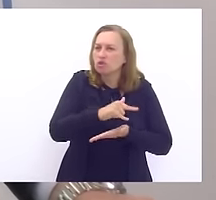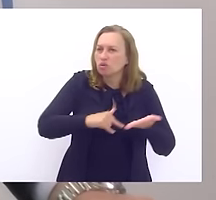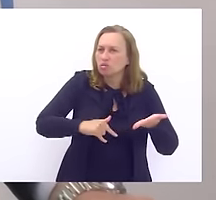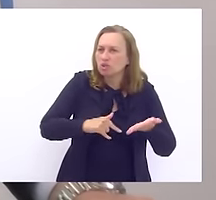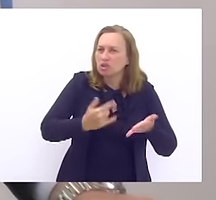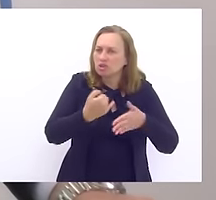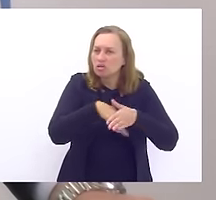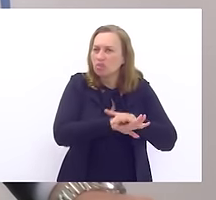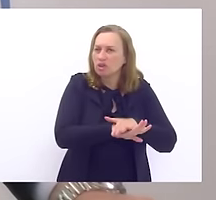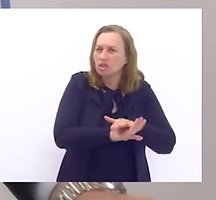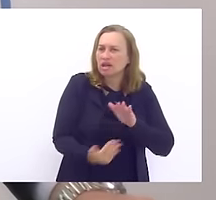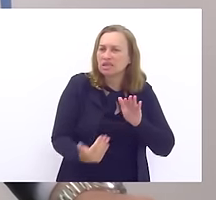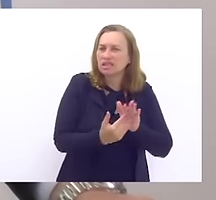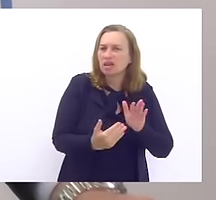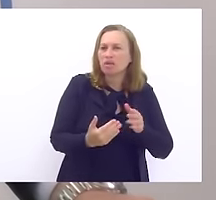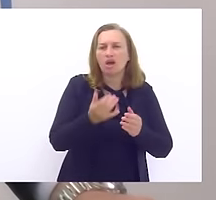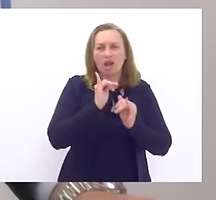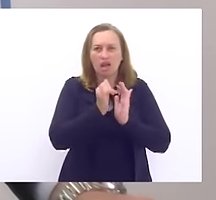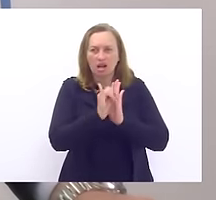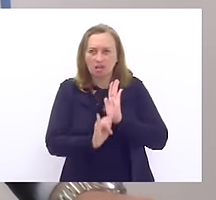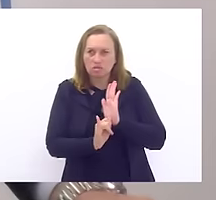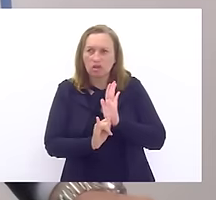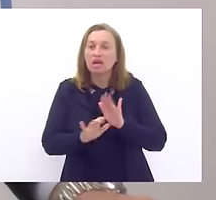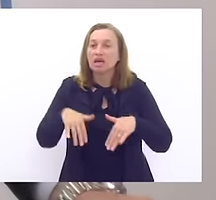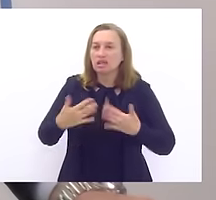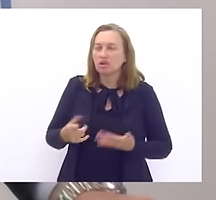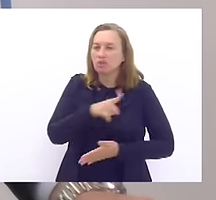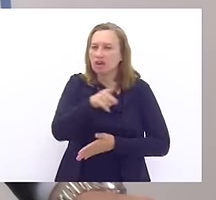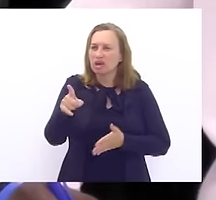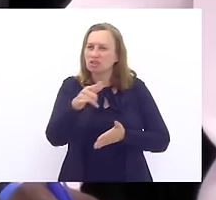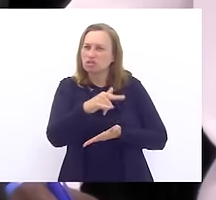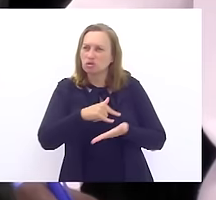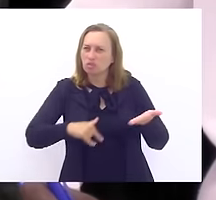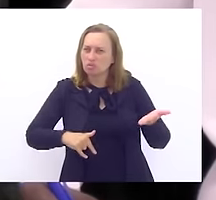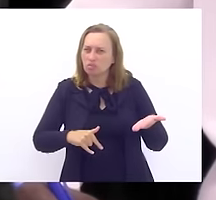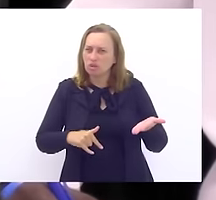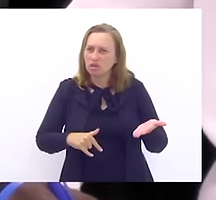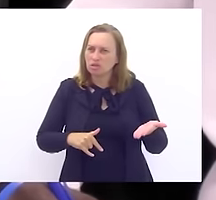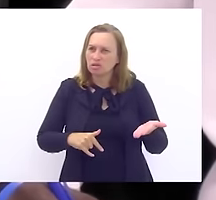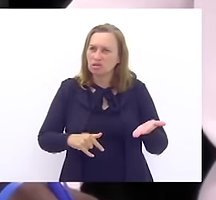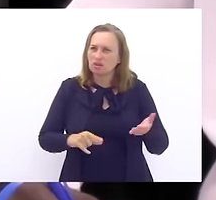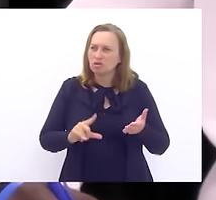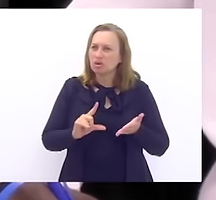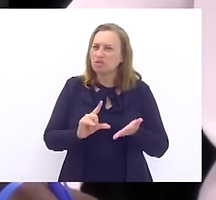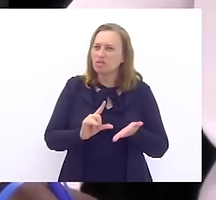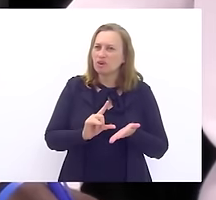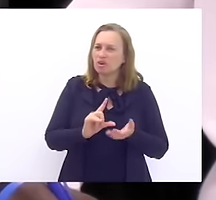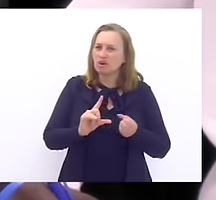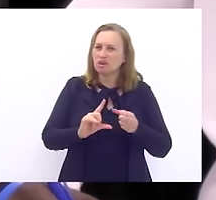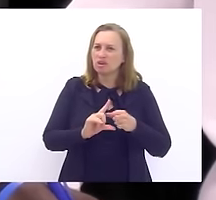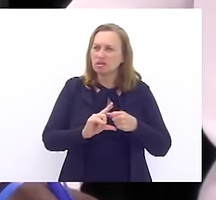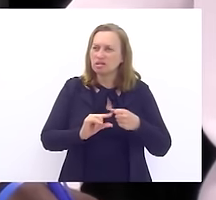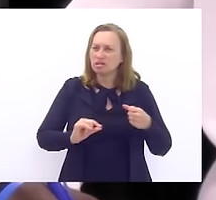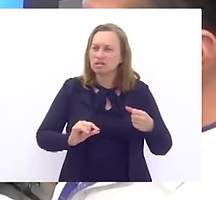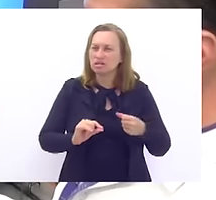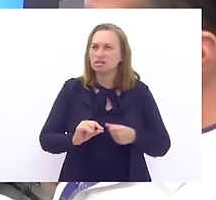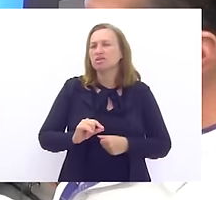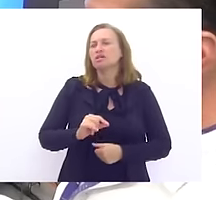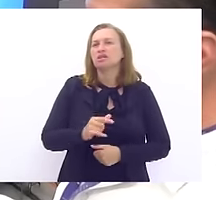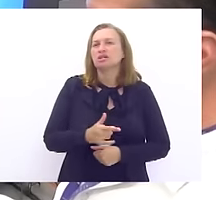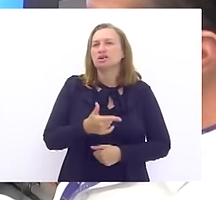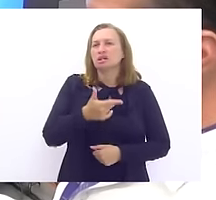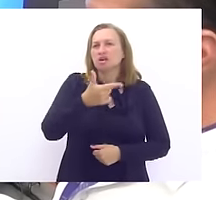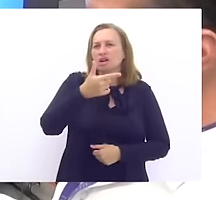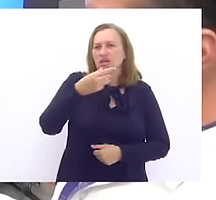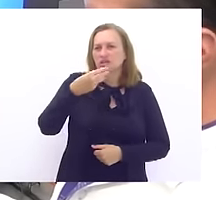até a ocasião do relatório esse é os documentos o advogado ele tem acesso a força o advogado artigo